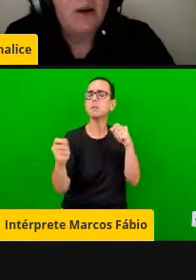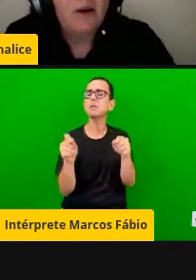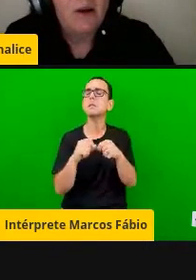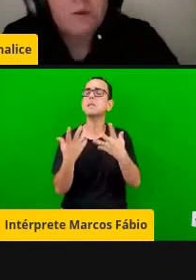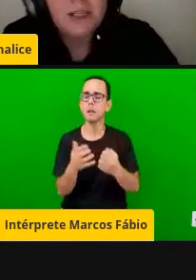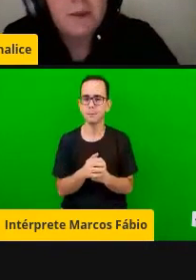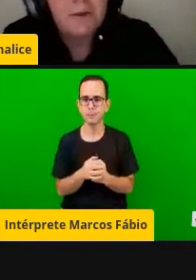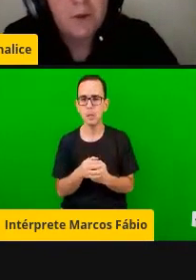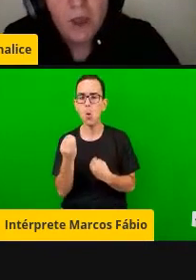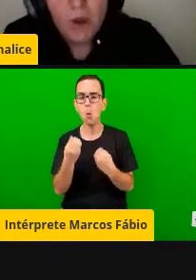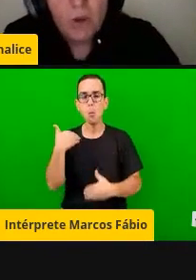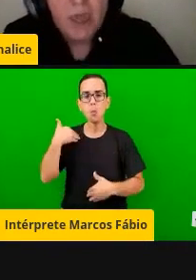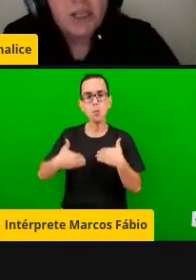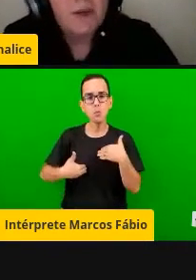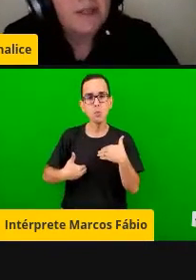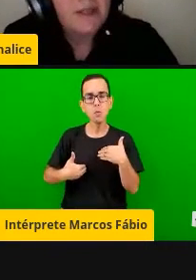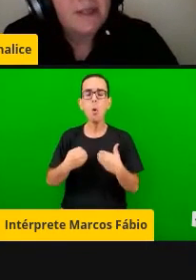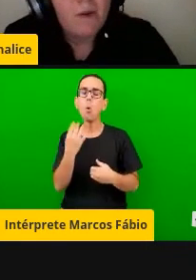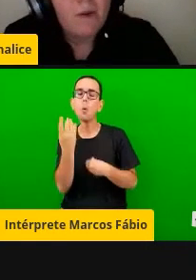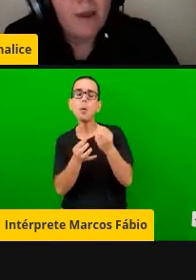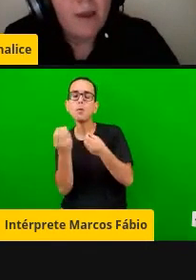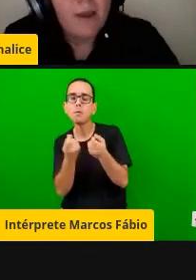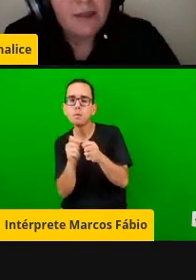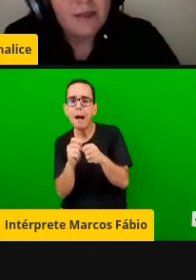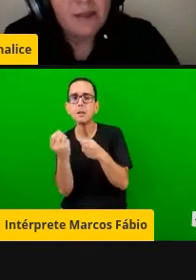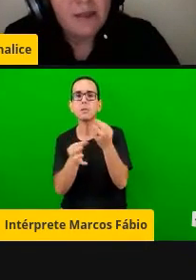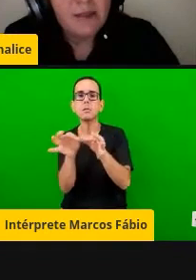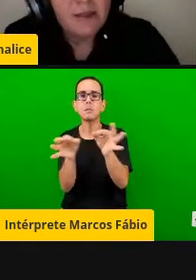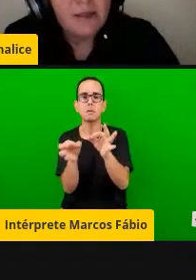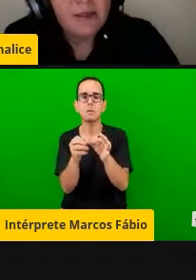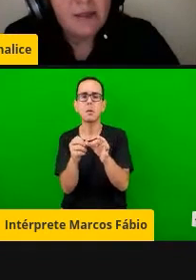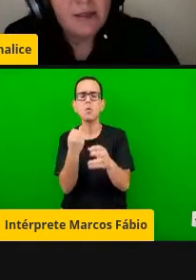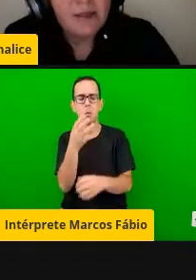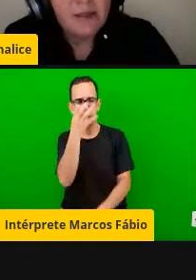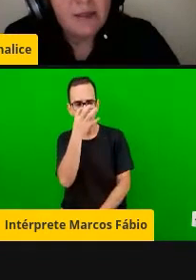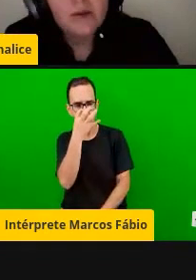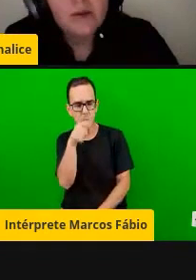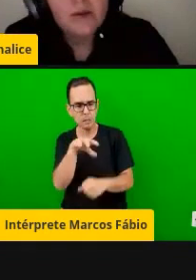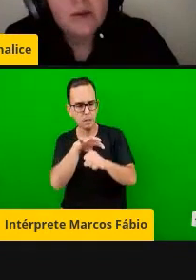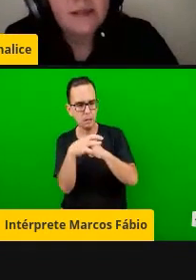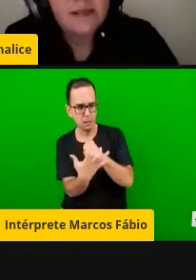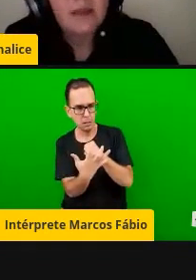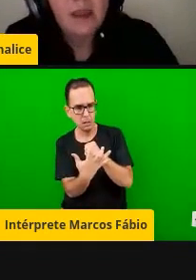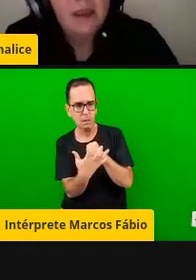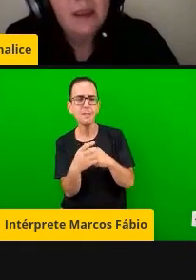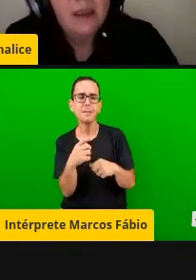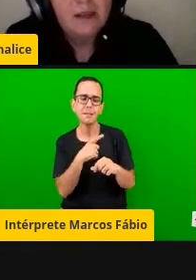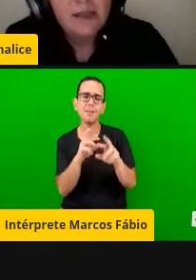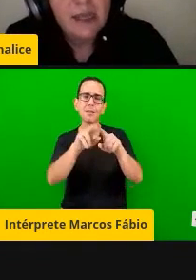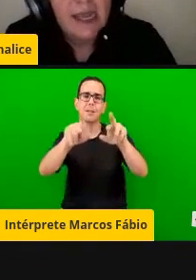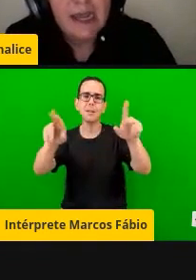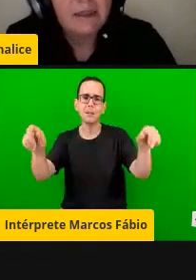que eu organizo meu planejamento? O que a gente percebeu com essa pandemia? Que escancarou as desigualdades, né?